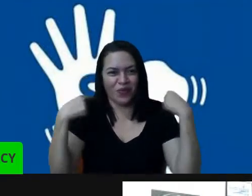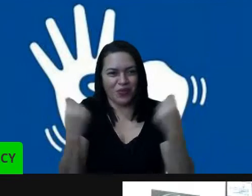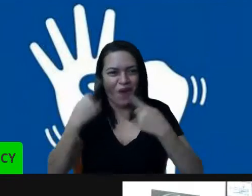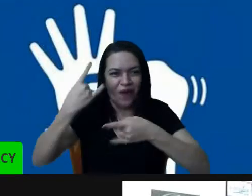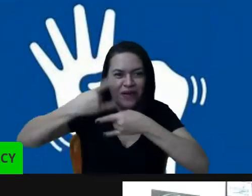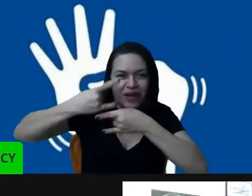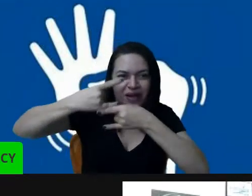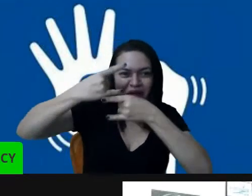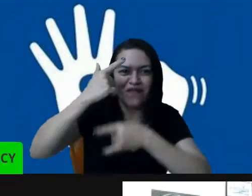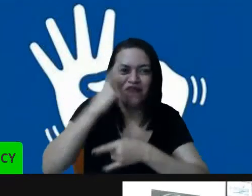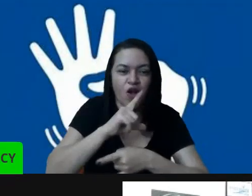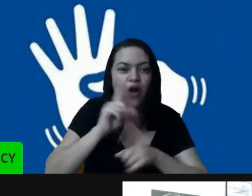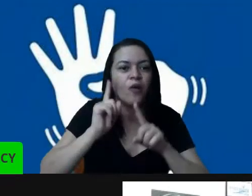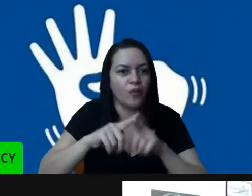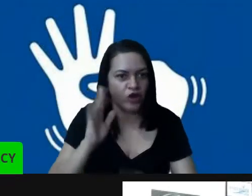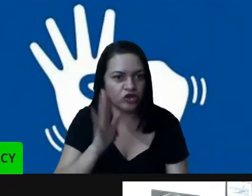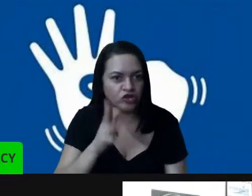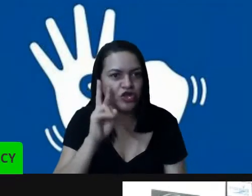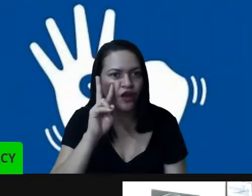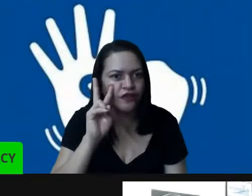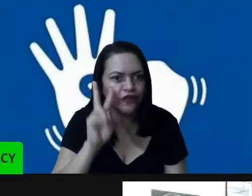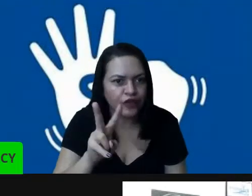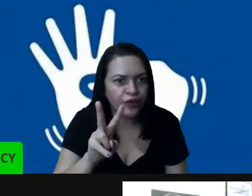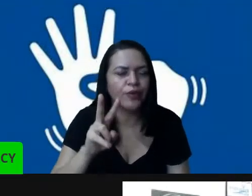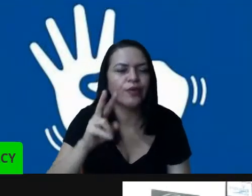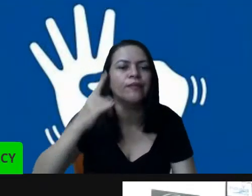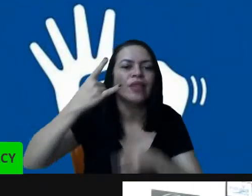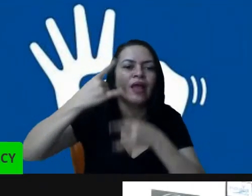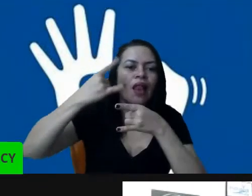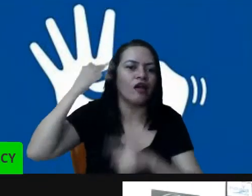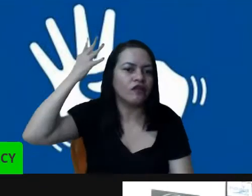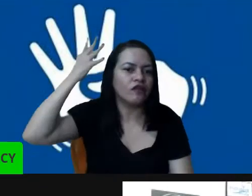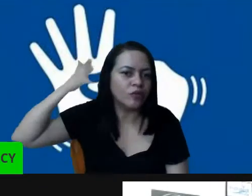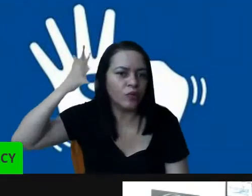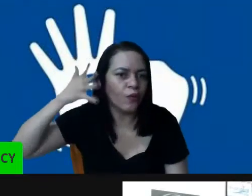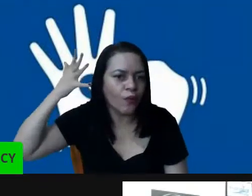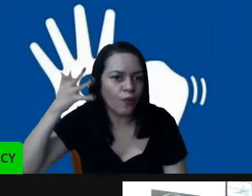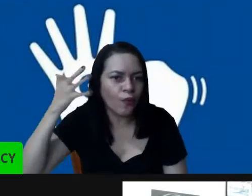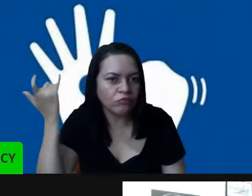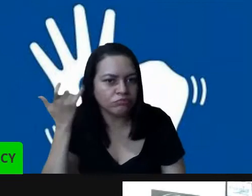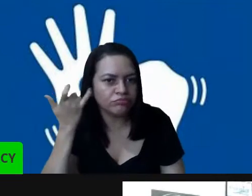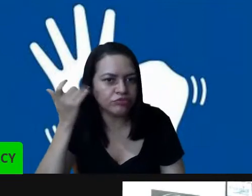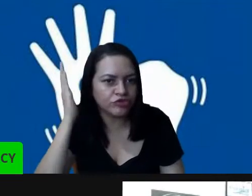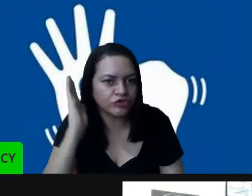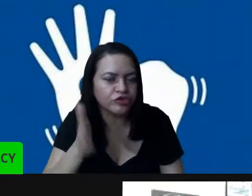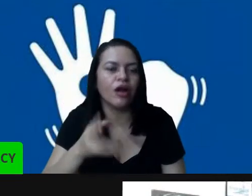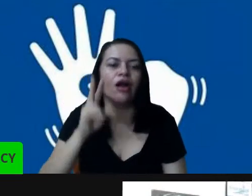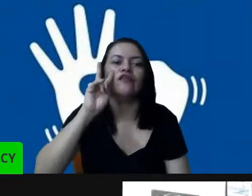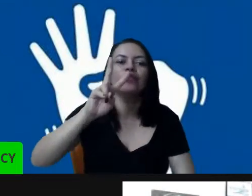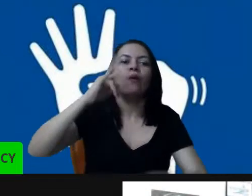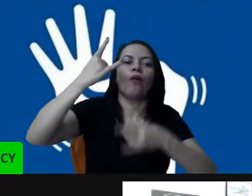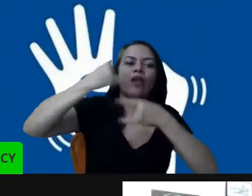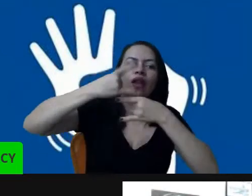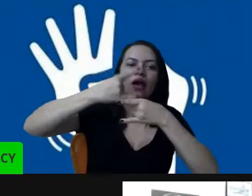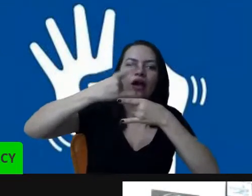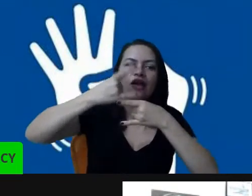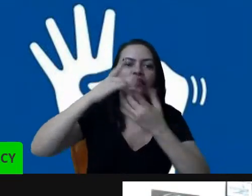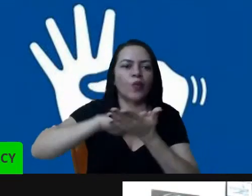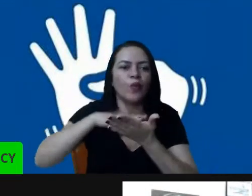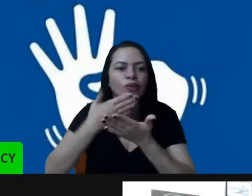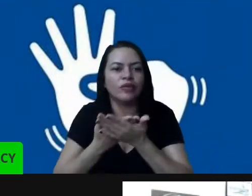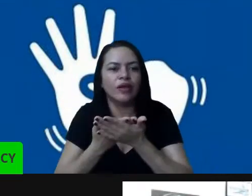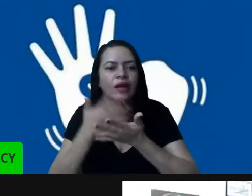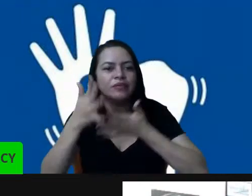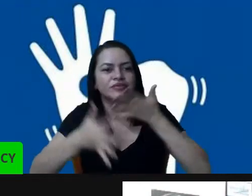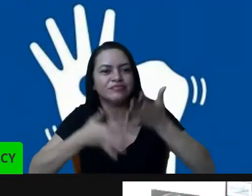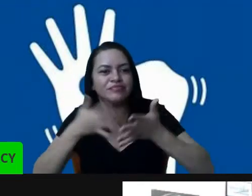viu live com audiodescrição, a gente já viu live com intérprete de Libras. Tomara que isso aí